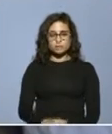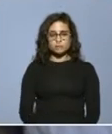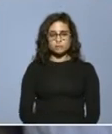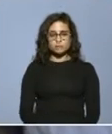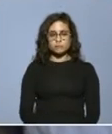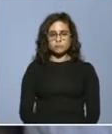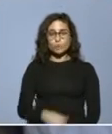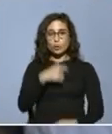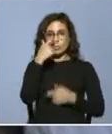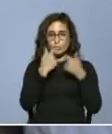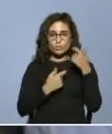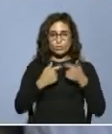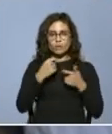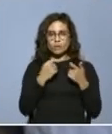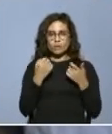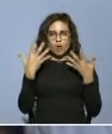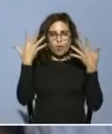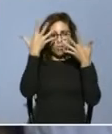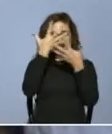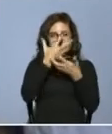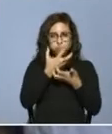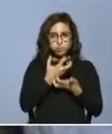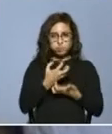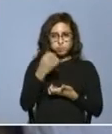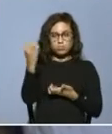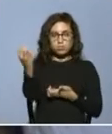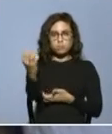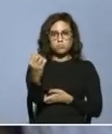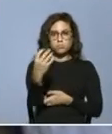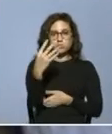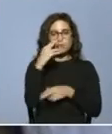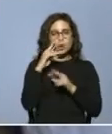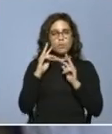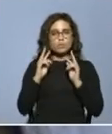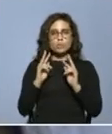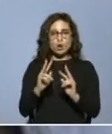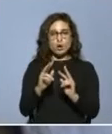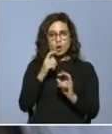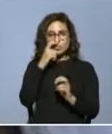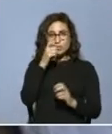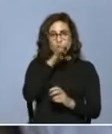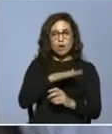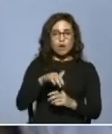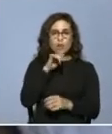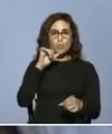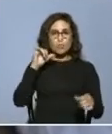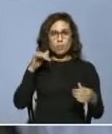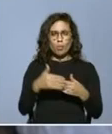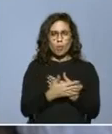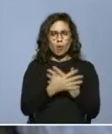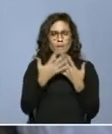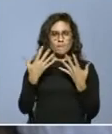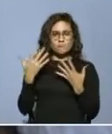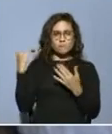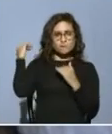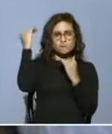O povo que andava nas trevas viu uma grande luz. Para aqueles que habitavam nas sombras da morte, uma luz